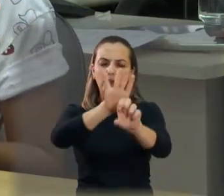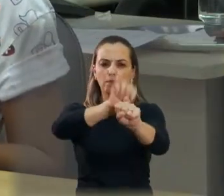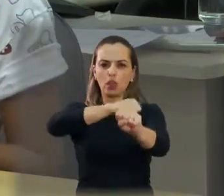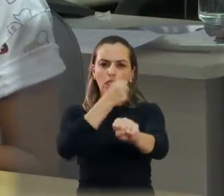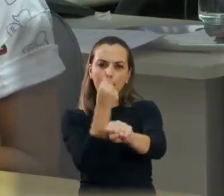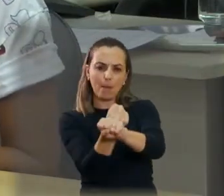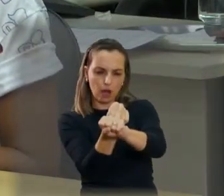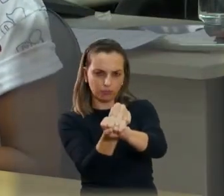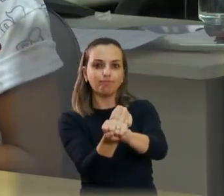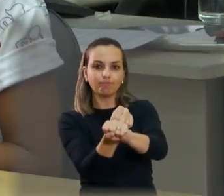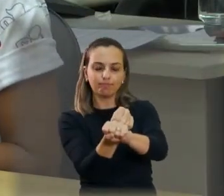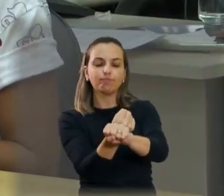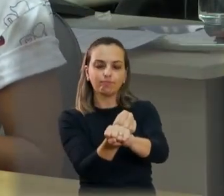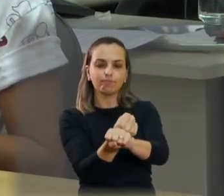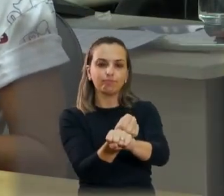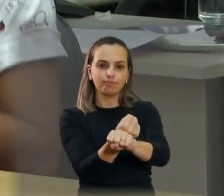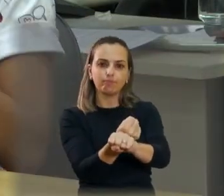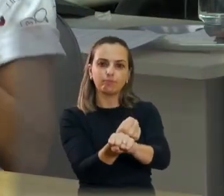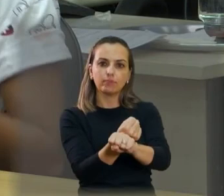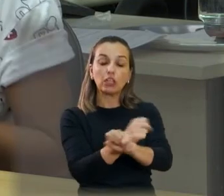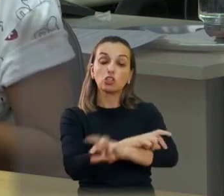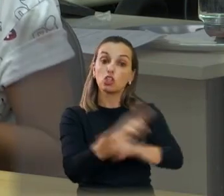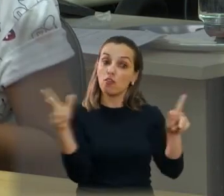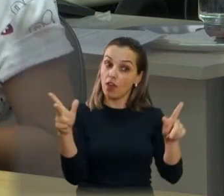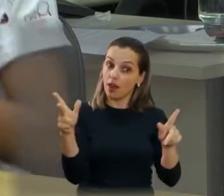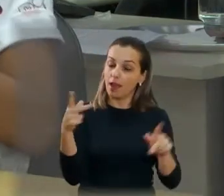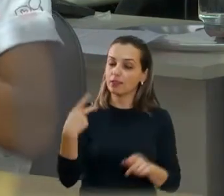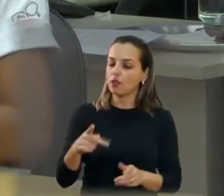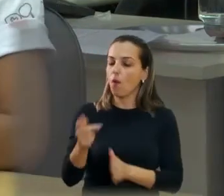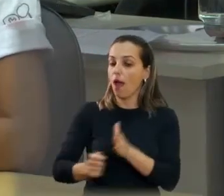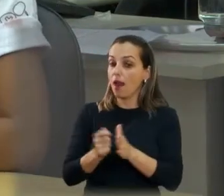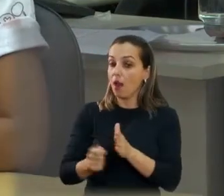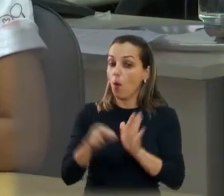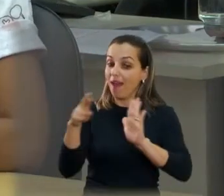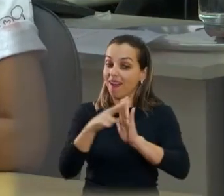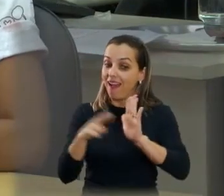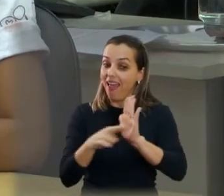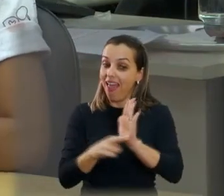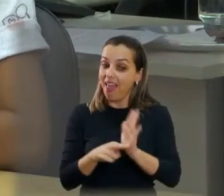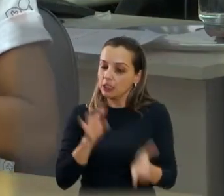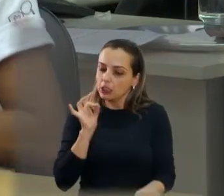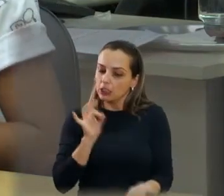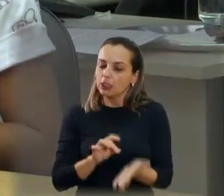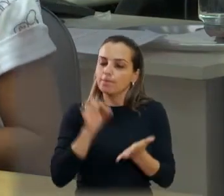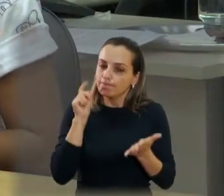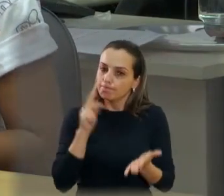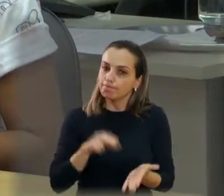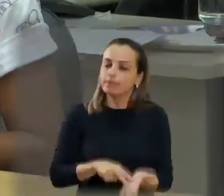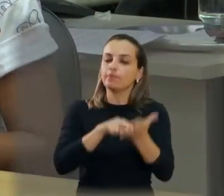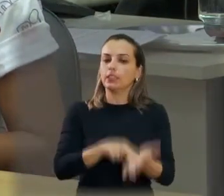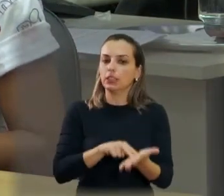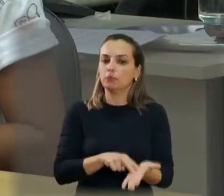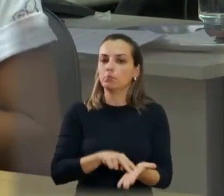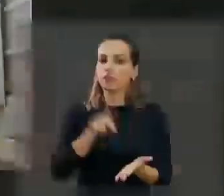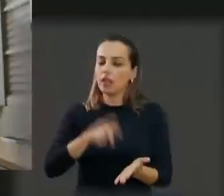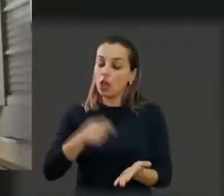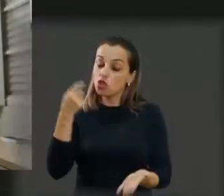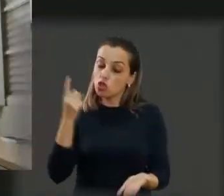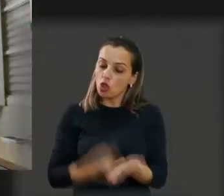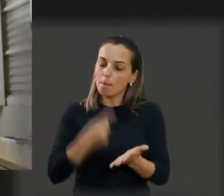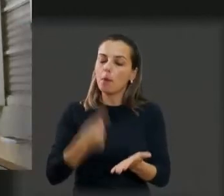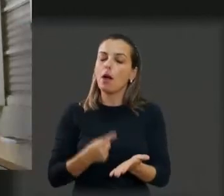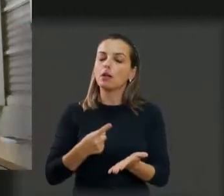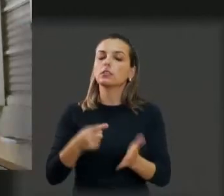gasolina direito estaria aberto. Então, a gente precisa se informar melhor antes de transmitir as informações e se comprometer a